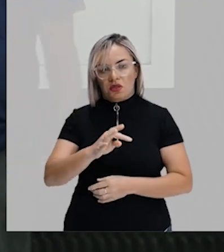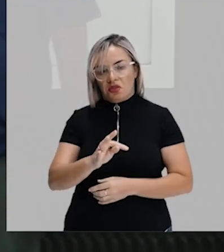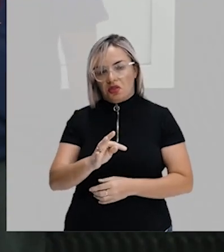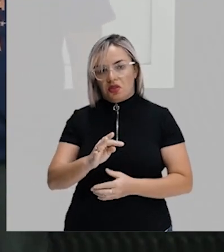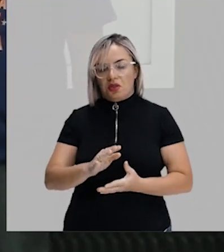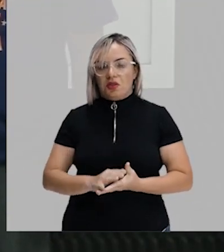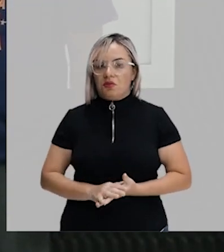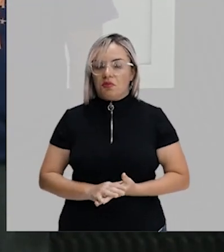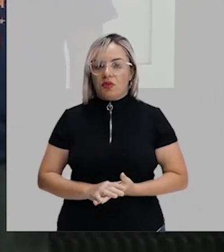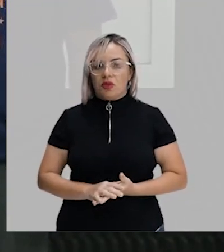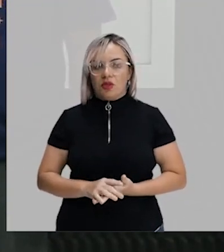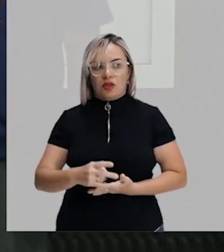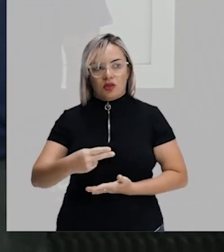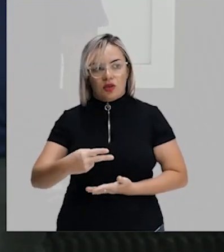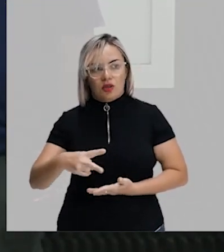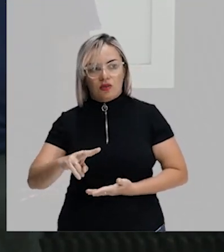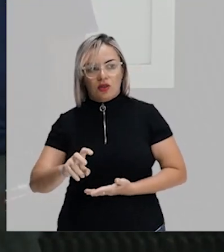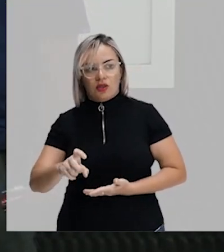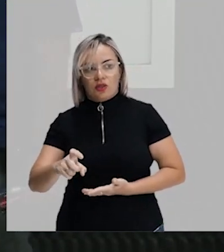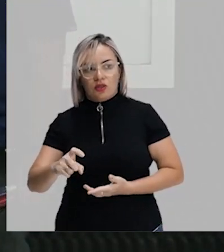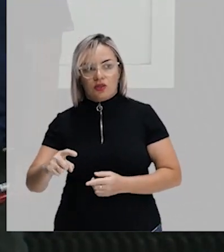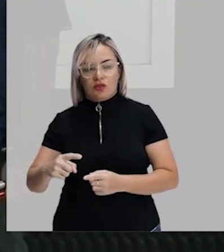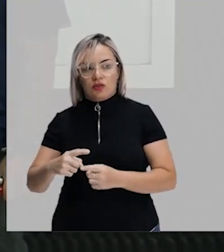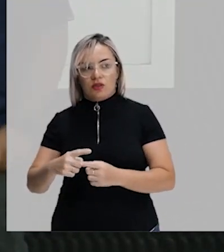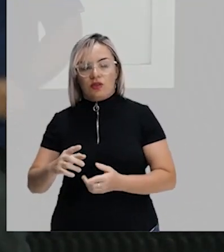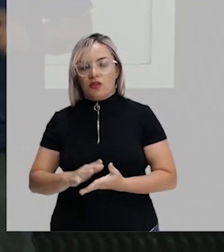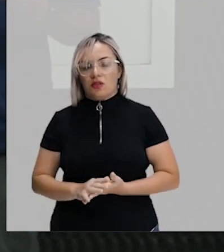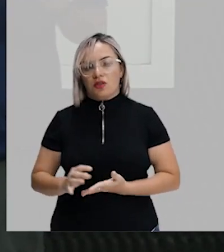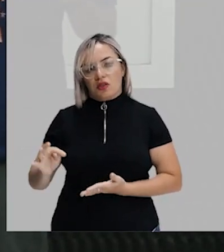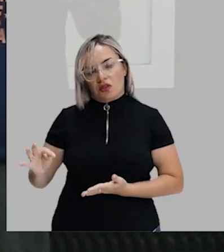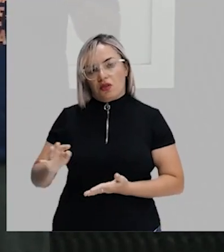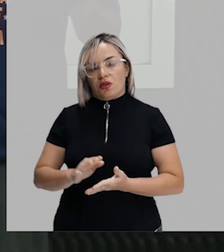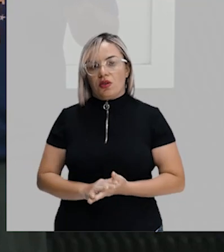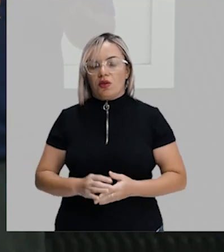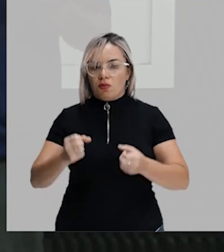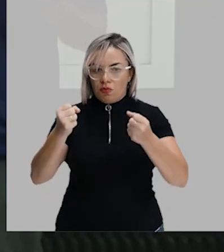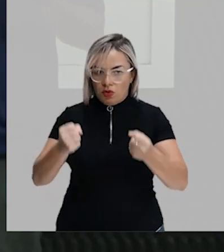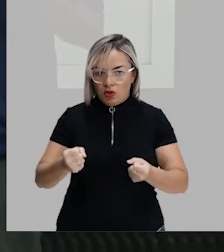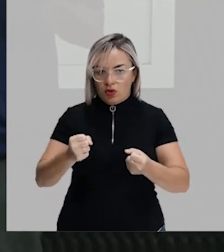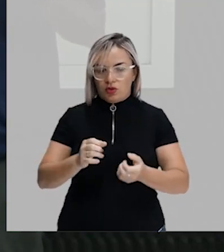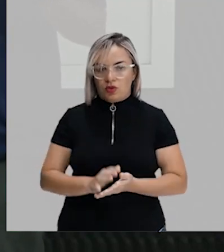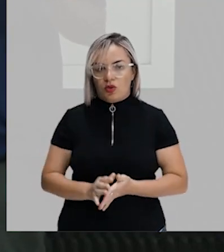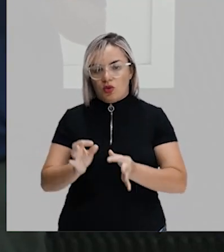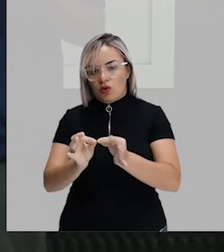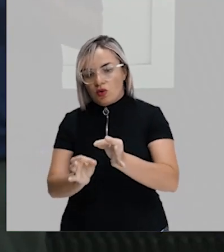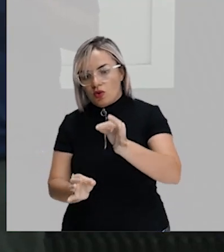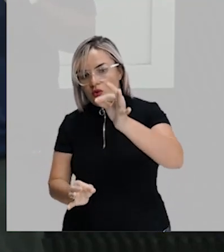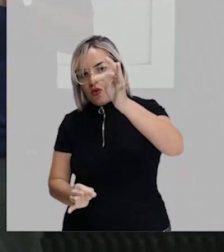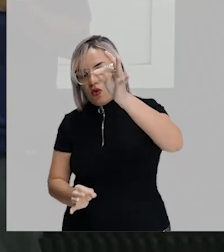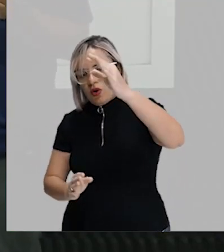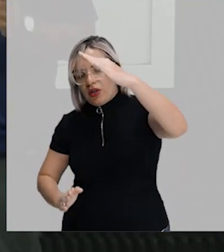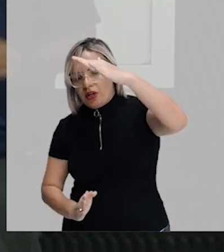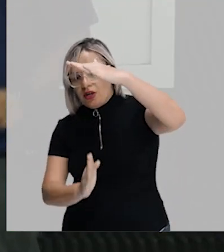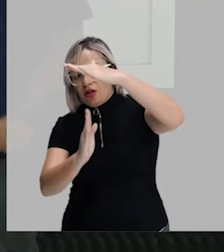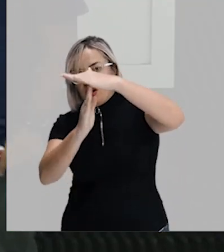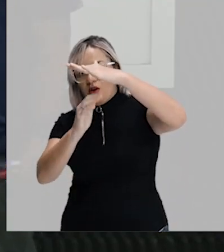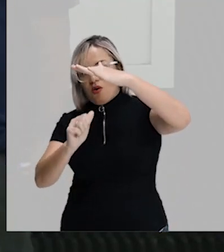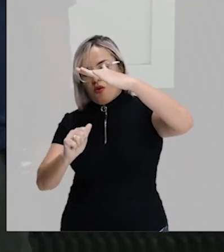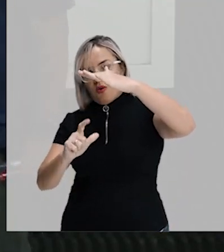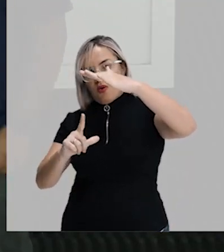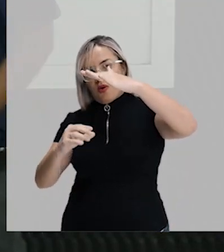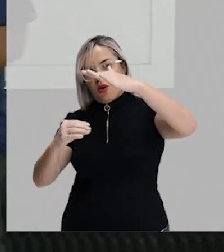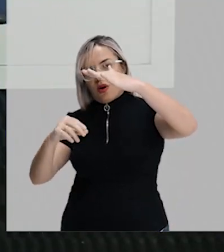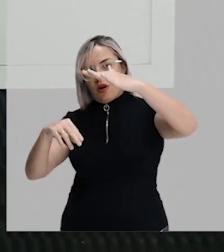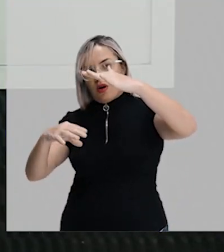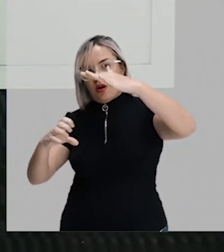T e por aí vai. Certo? Então, o alcance, né, levando em relação o x, né, o movimento em x,